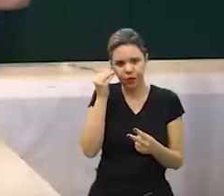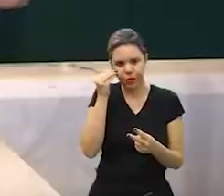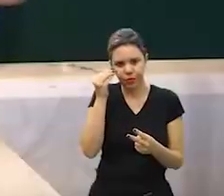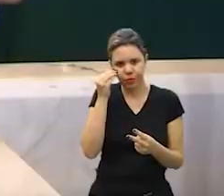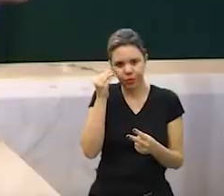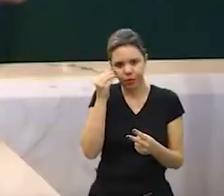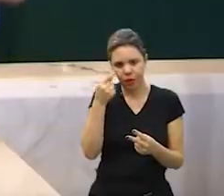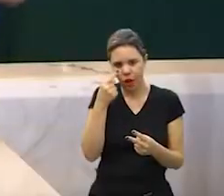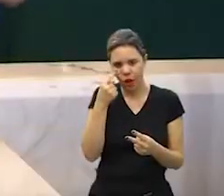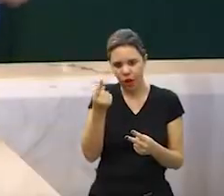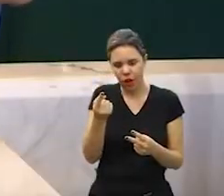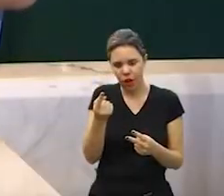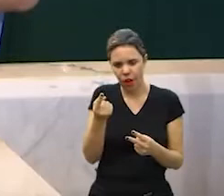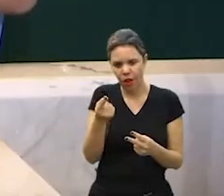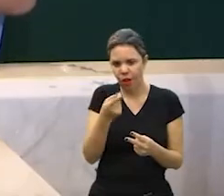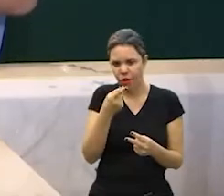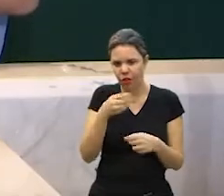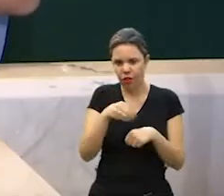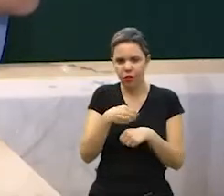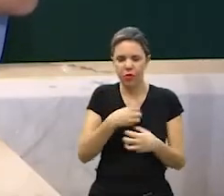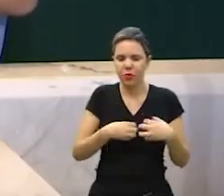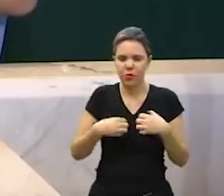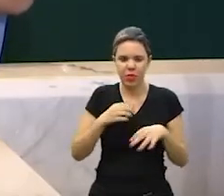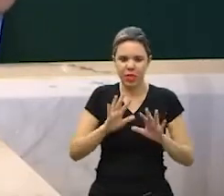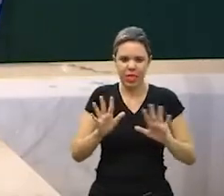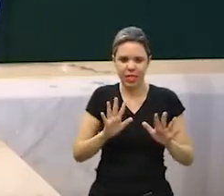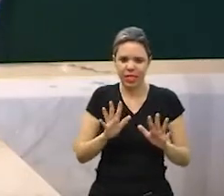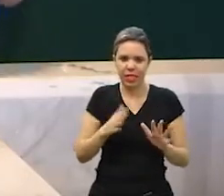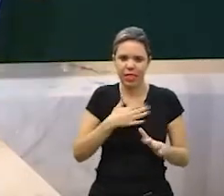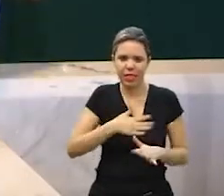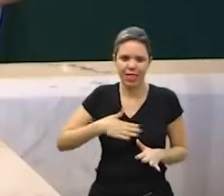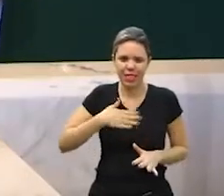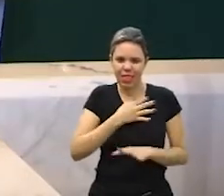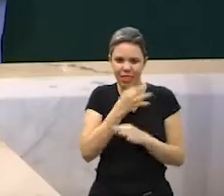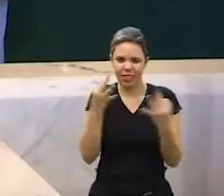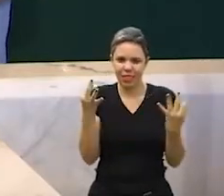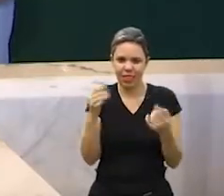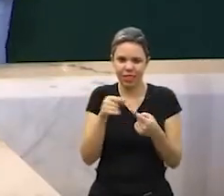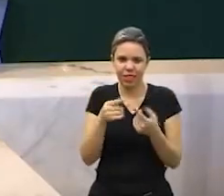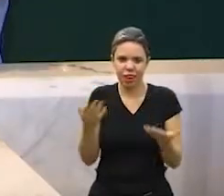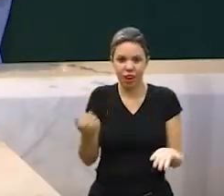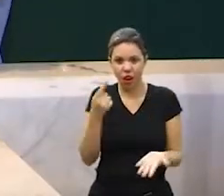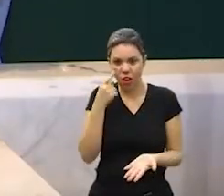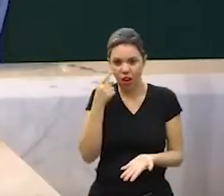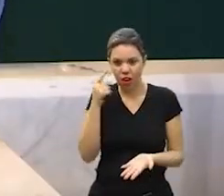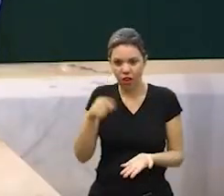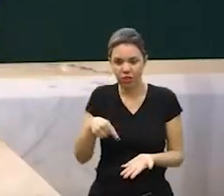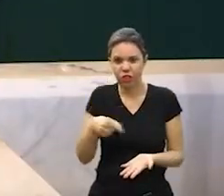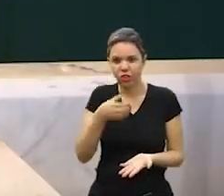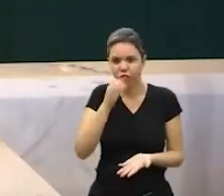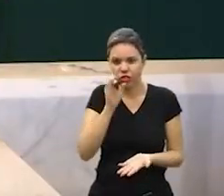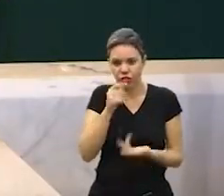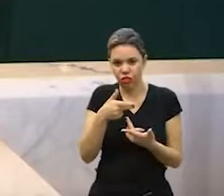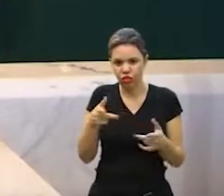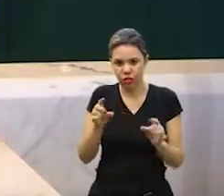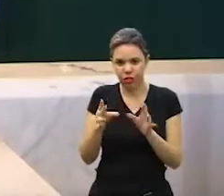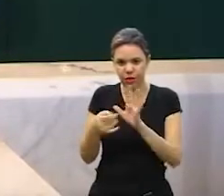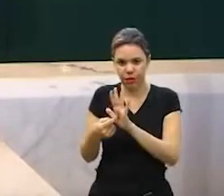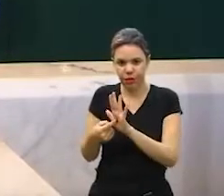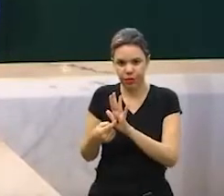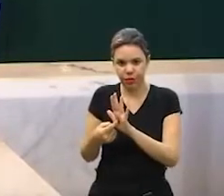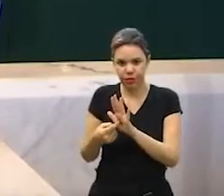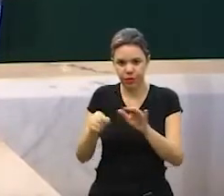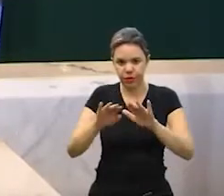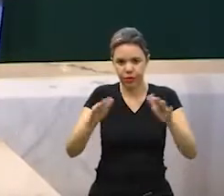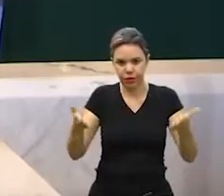provar, hein? E olha só, eu nem vou passar mal aqui, hein? Vou passar muito bem. E olha só, os drinks já estão